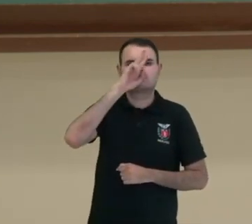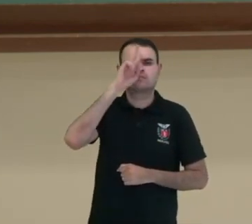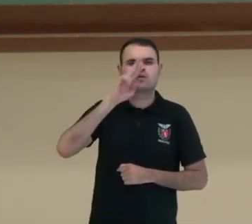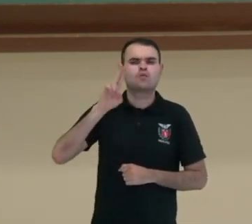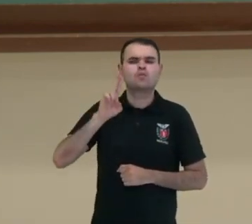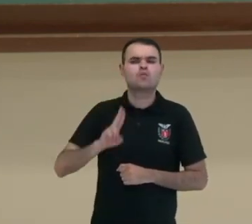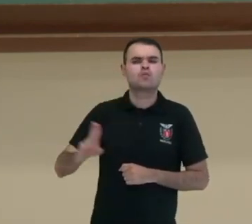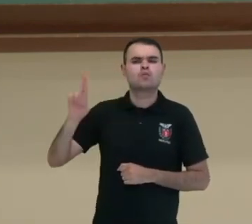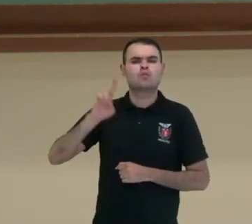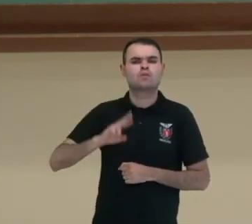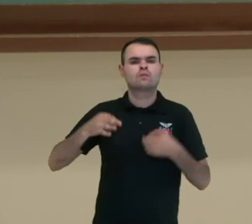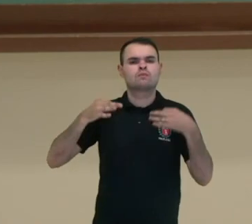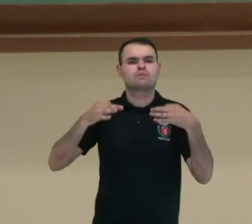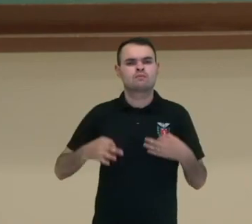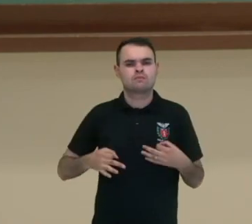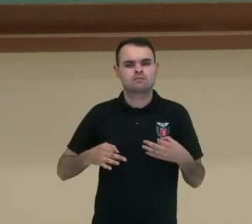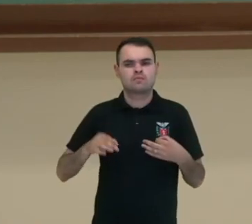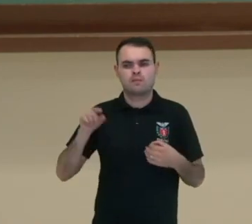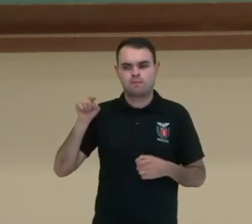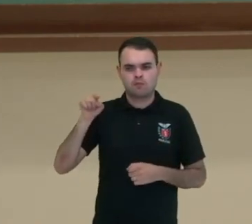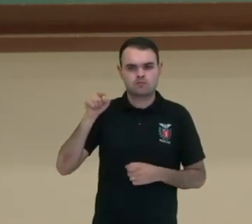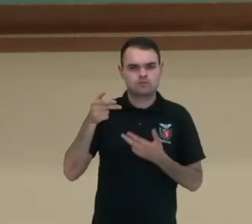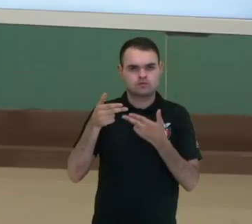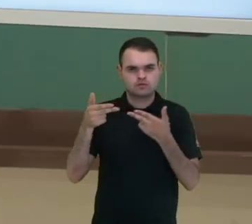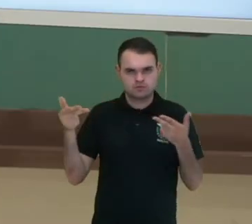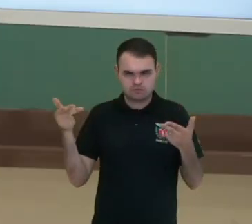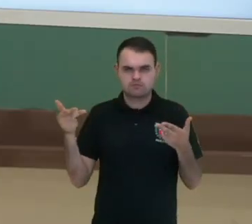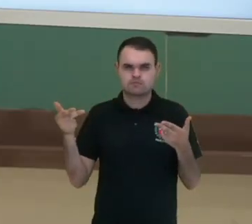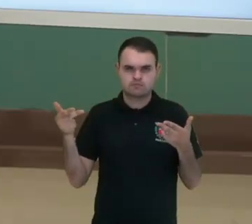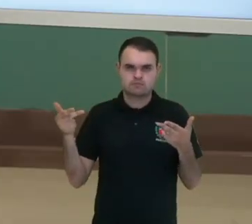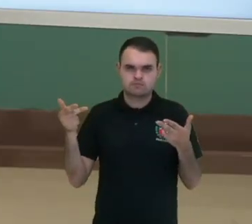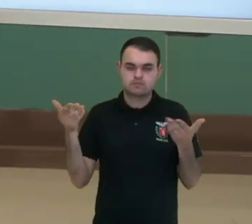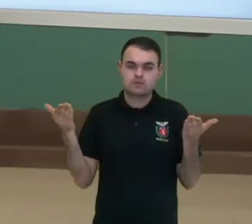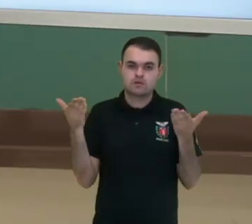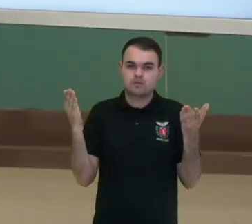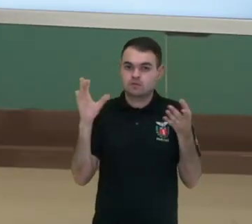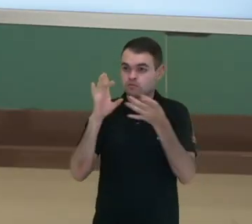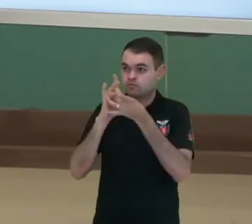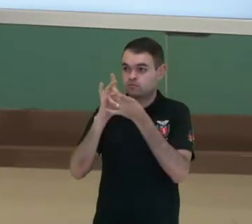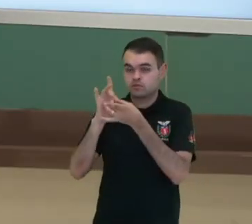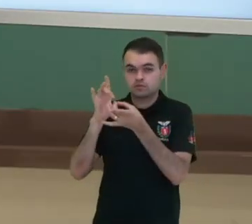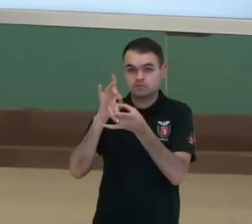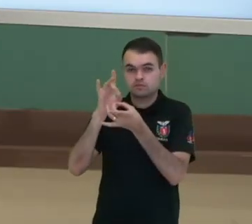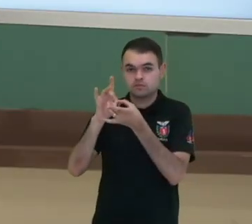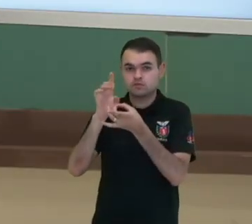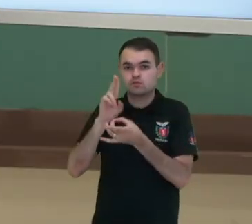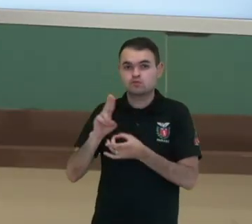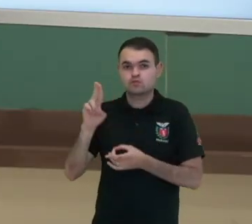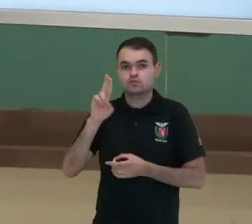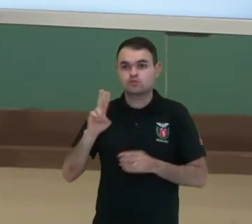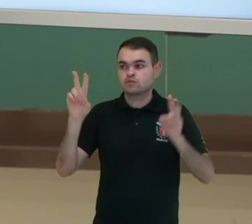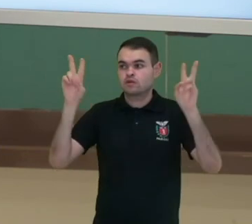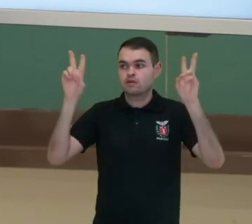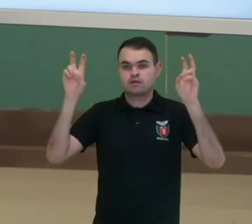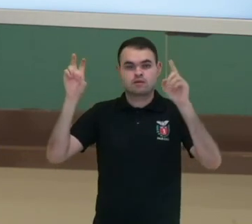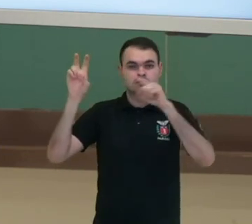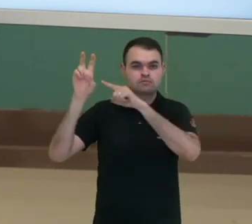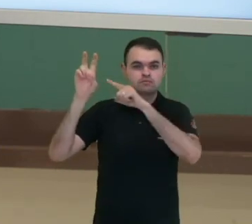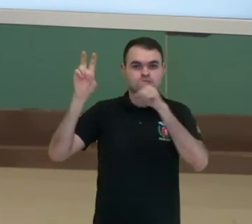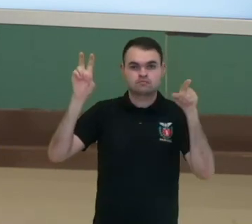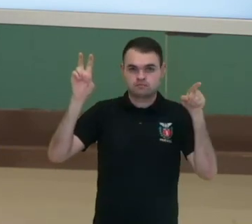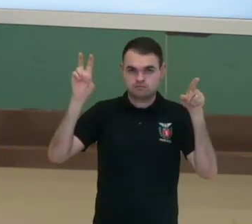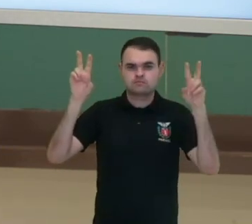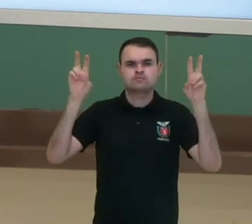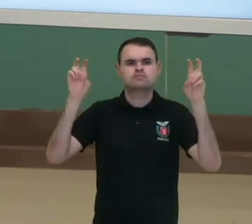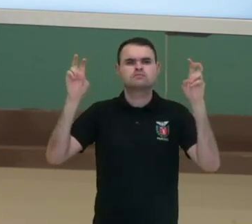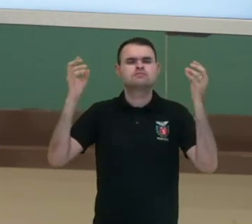do uso da pontuação num texto, né? E nesse caso específico da nossa terceira atividade, o uso das aspas. Em que circunstâncias